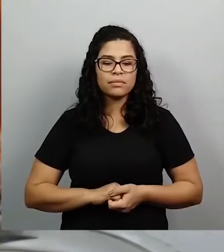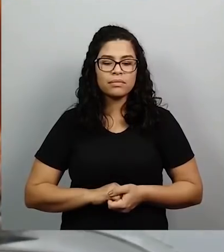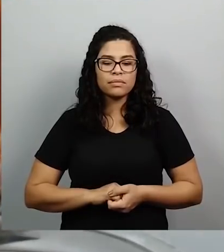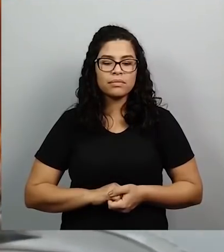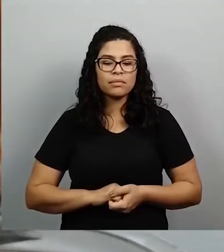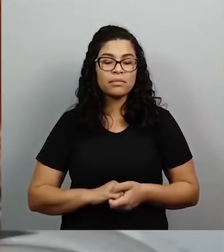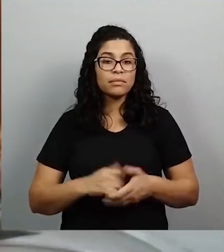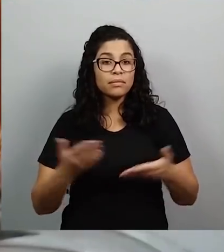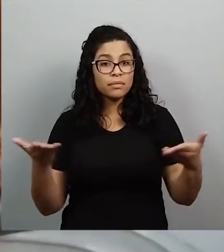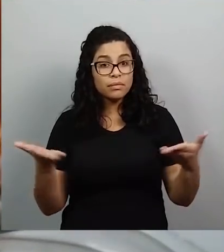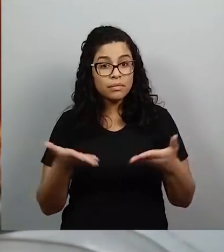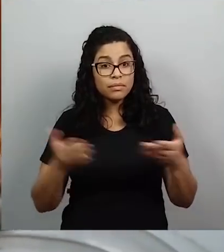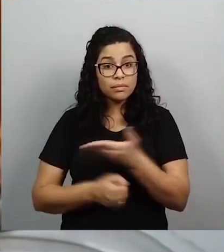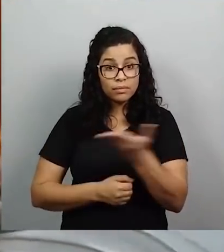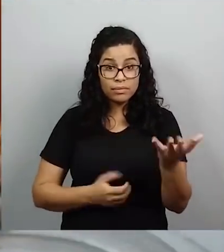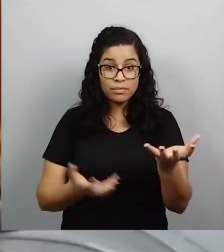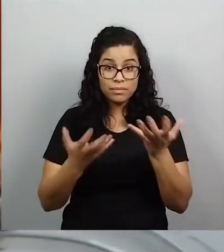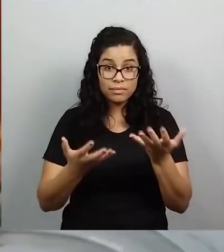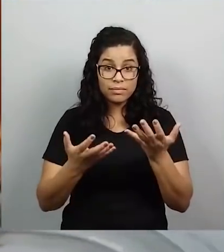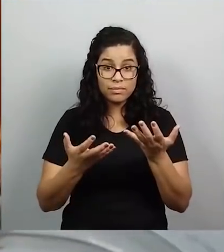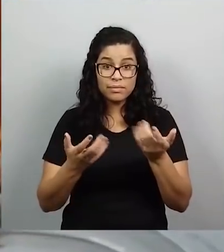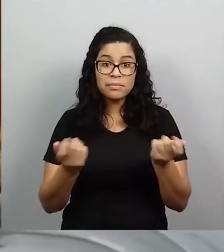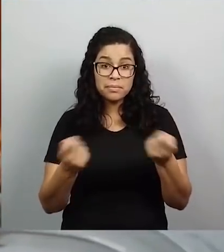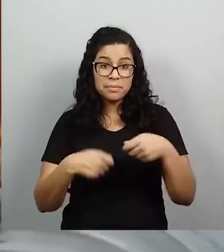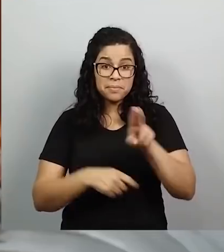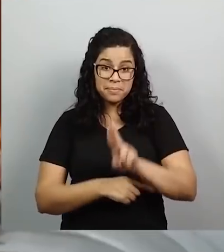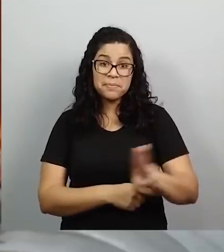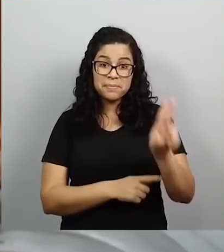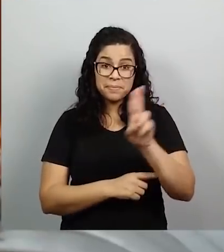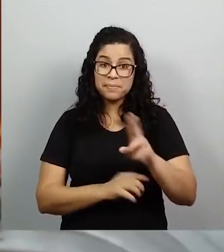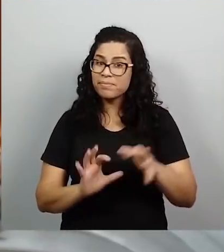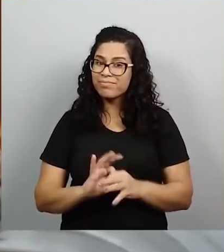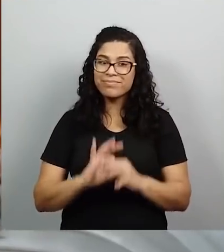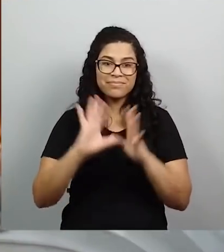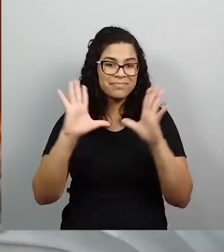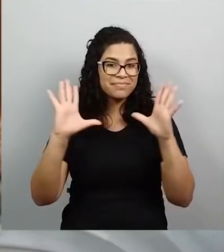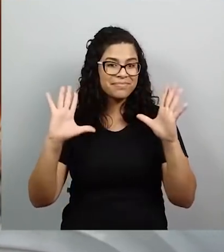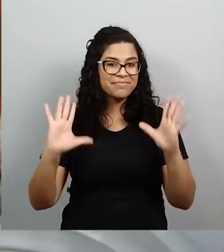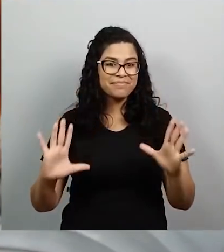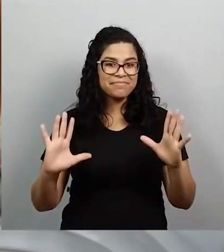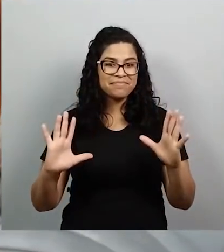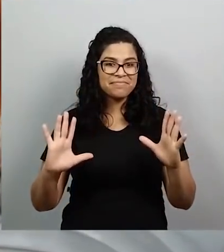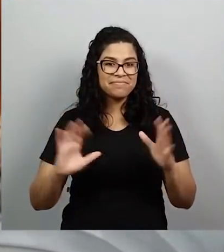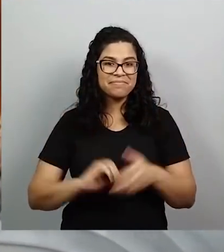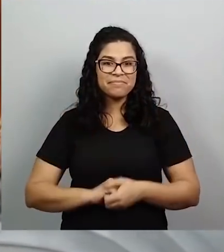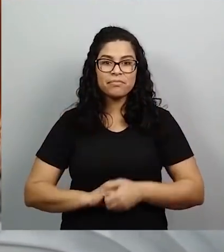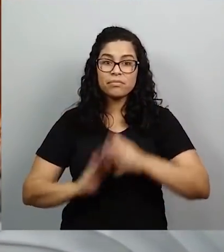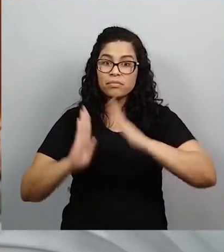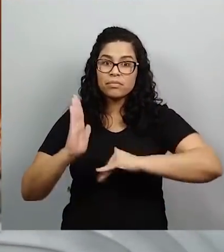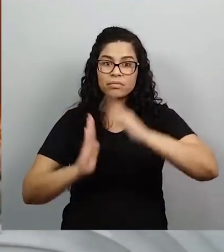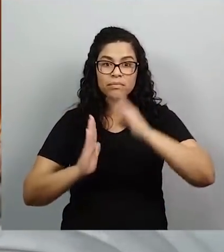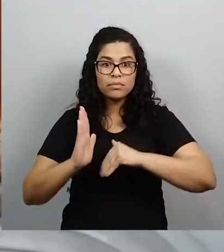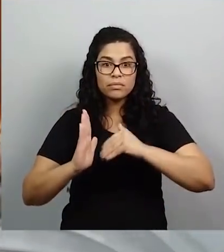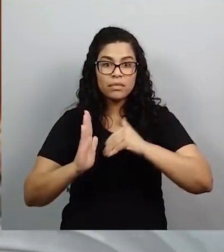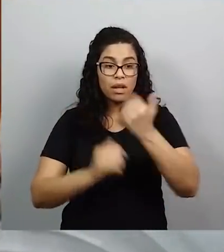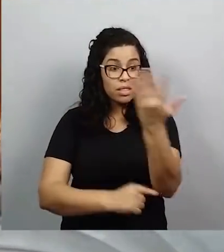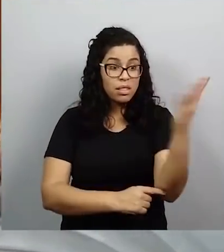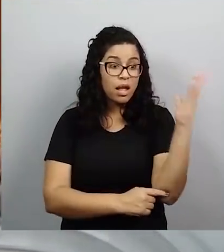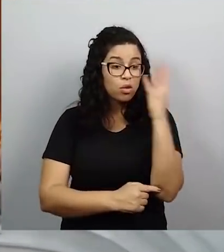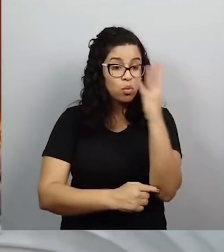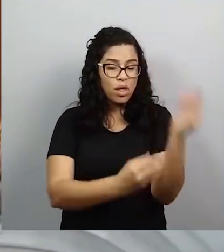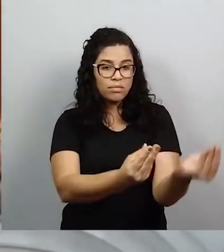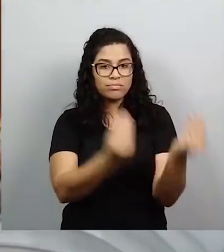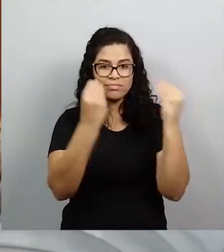Agora, se vocês quiserem, vocês também podem usar essa tinta vermelha na produção de vocês, tá bom? Tinta com coisas que a natureza nos